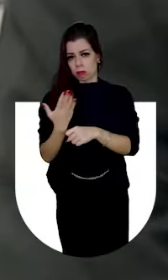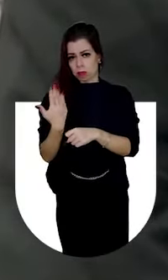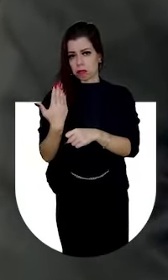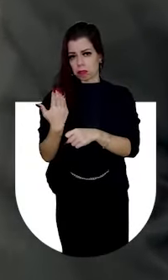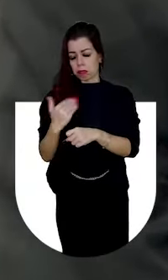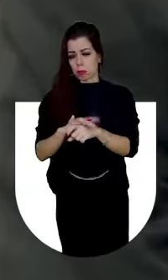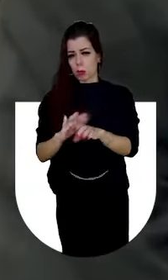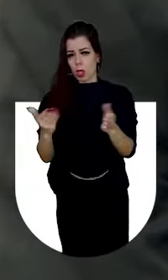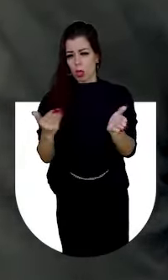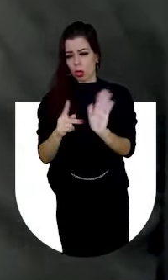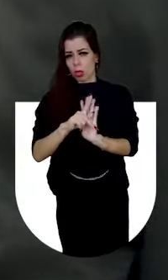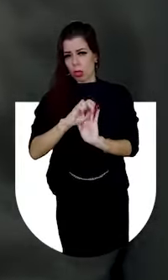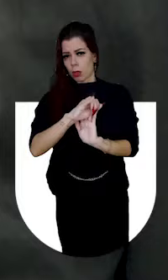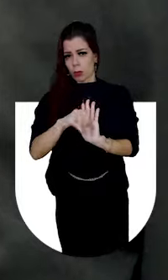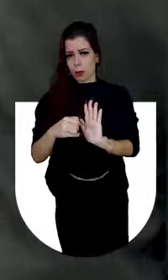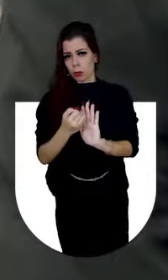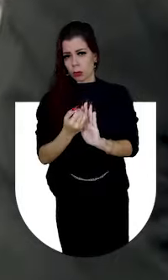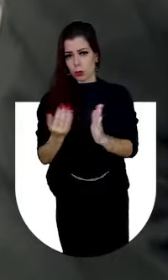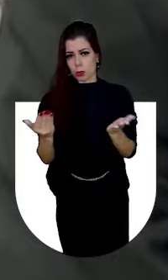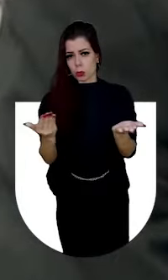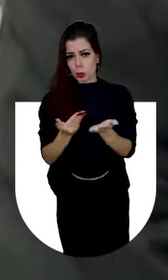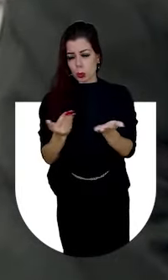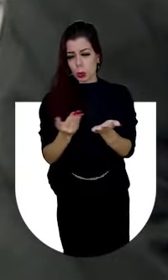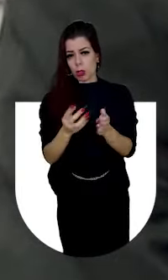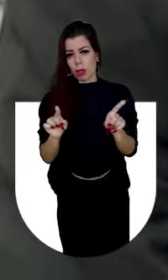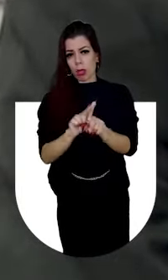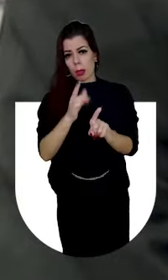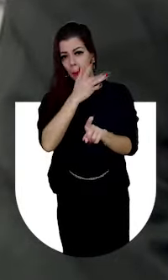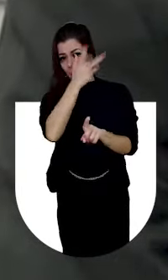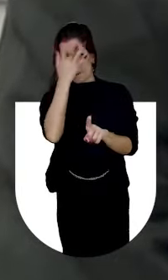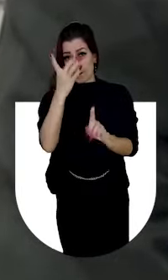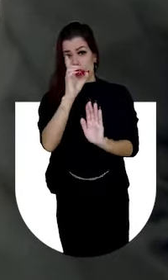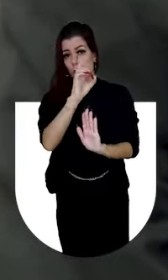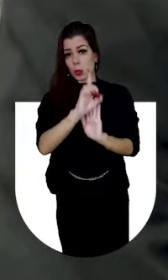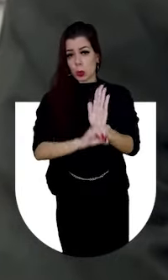Então, no próprio contrato de gestão desse ano, já existem